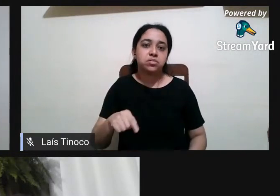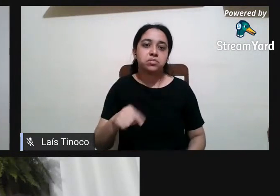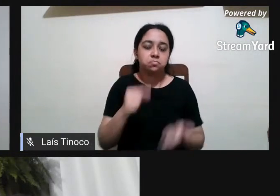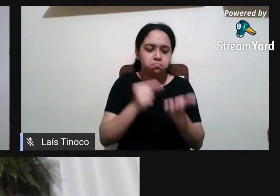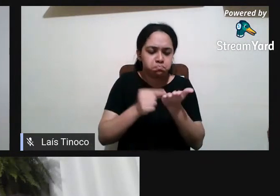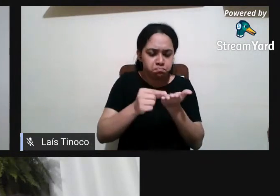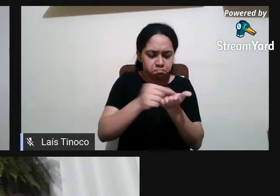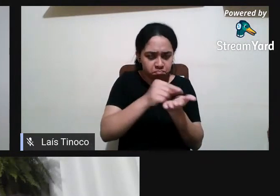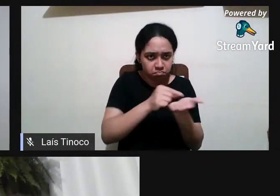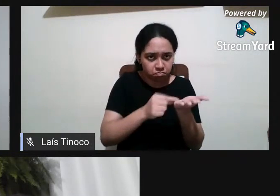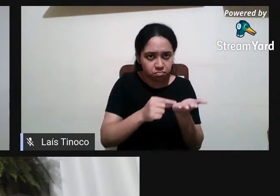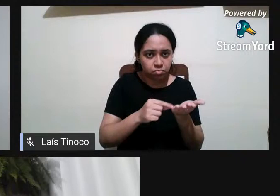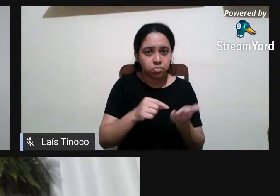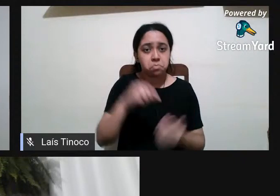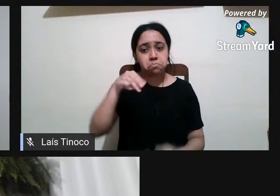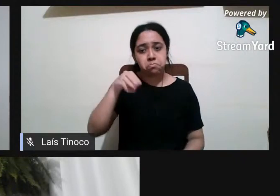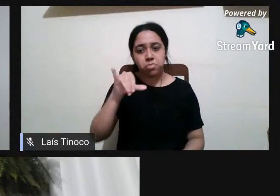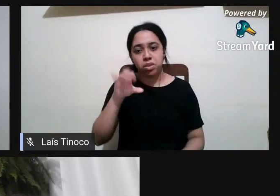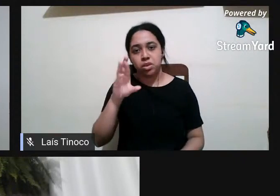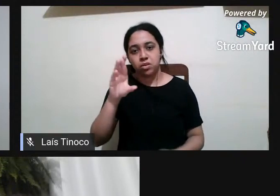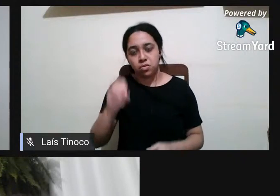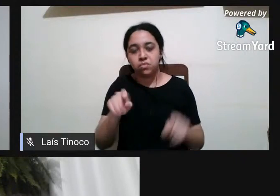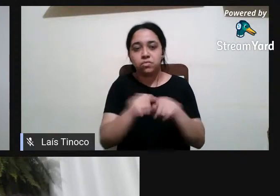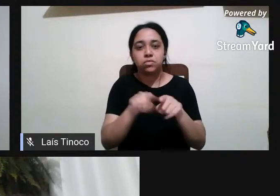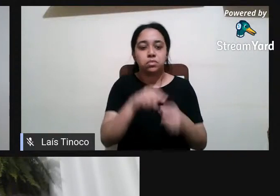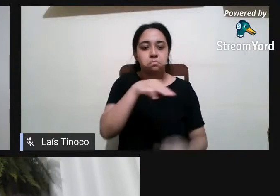macro escala, né?